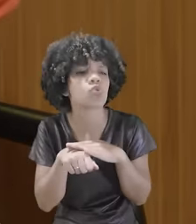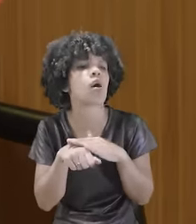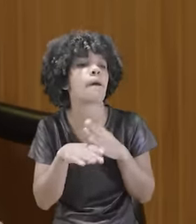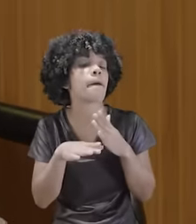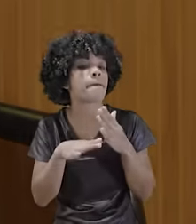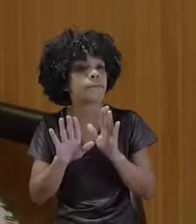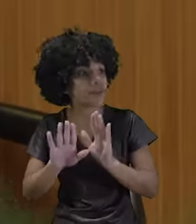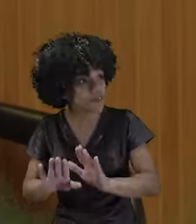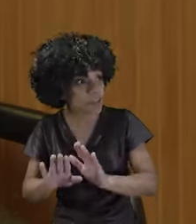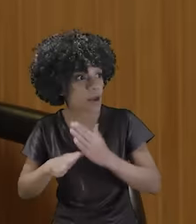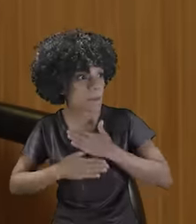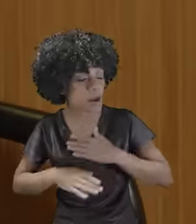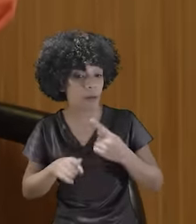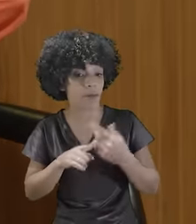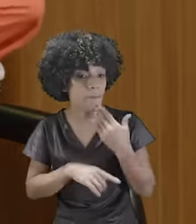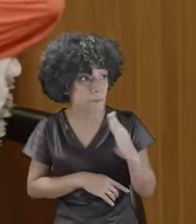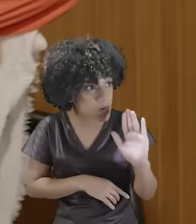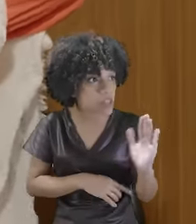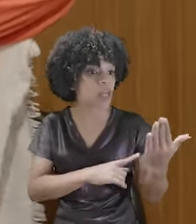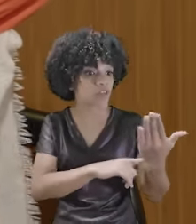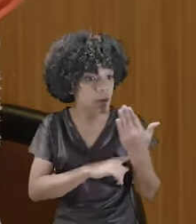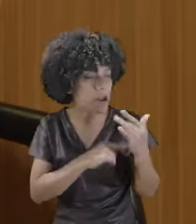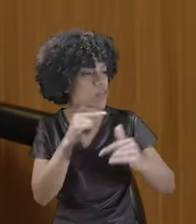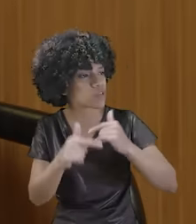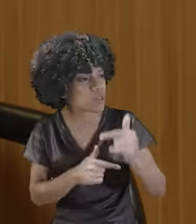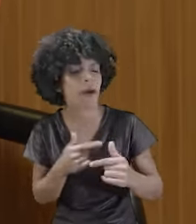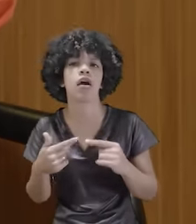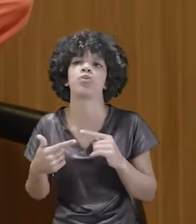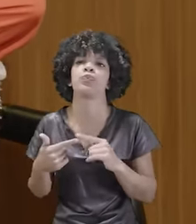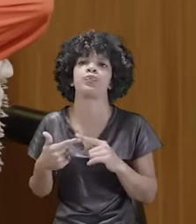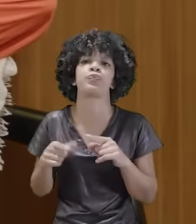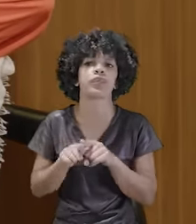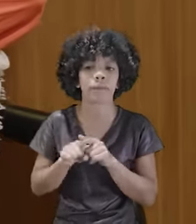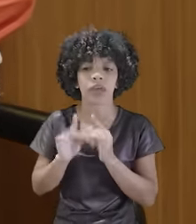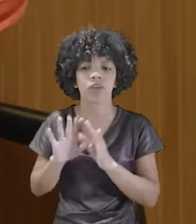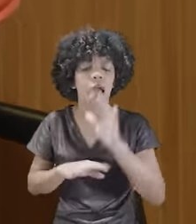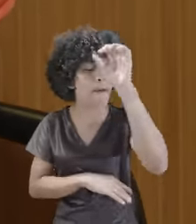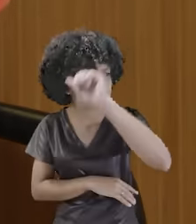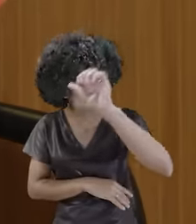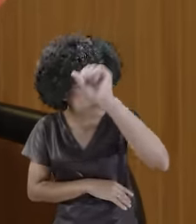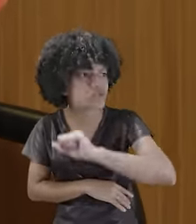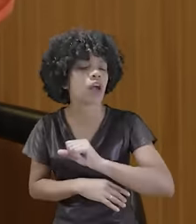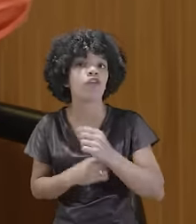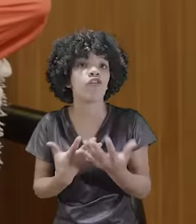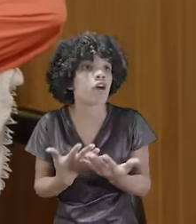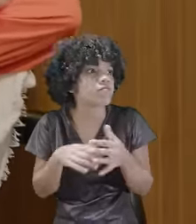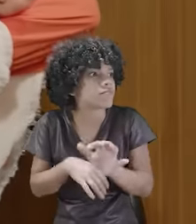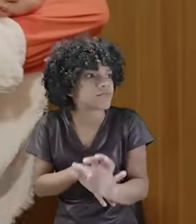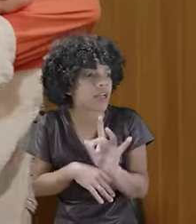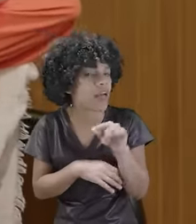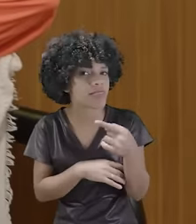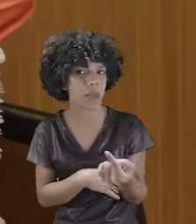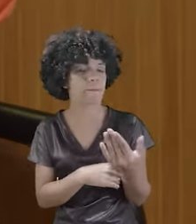para a gente ficar lá que ela me prometeu que vai ajudar no trabalho que ela vai ajudar que eu fico lá que aprendi foi muito